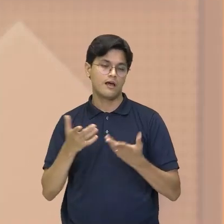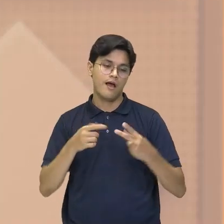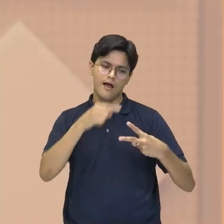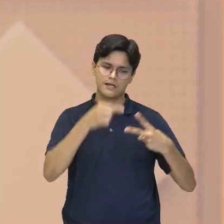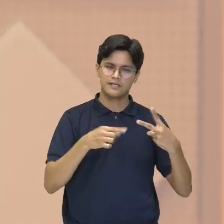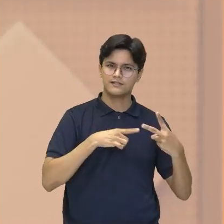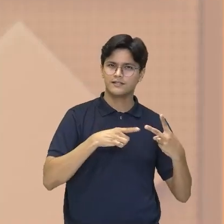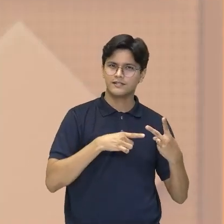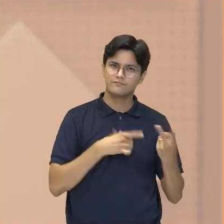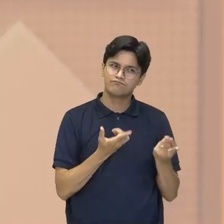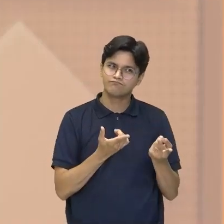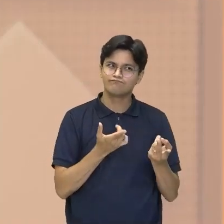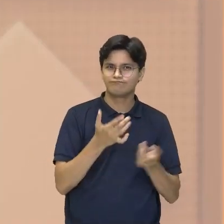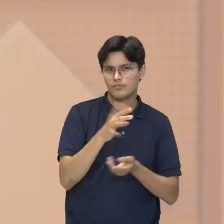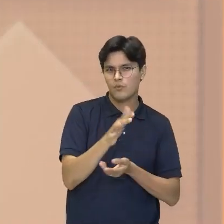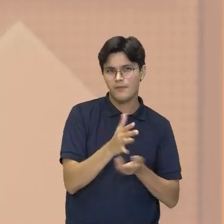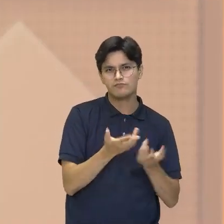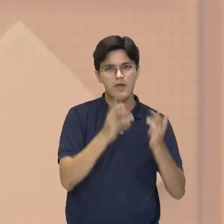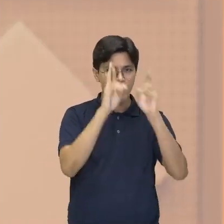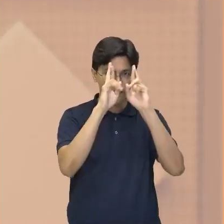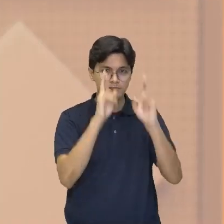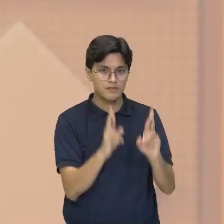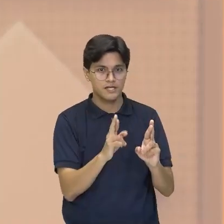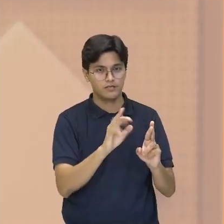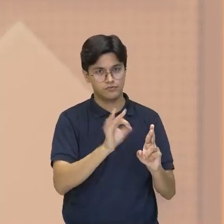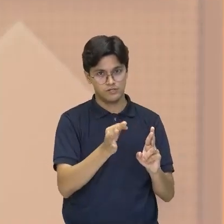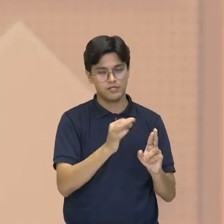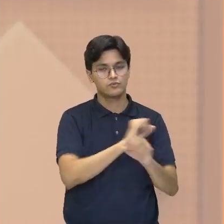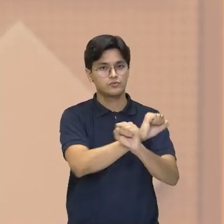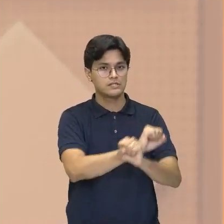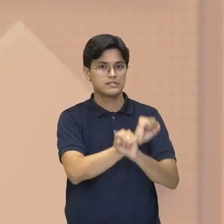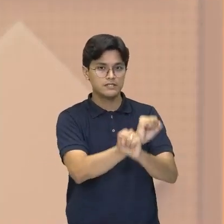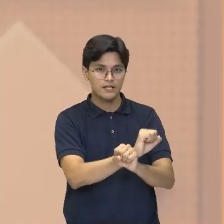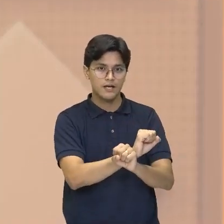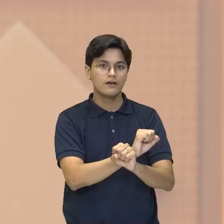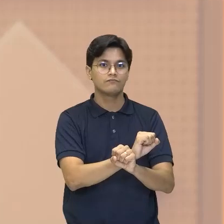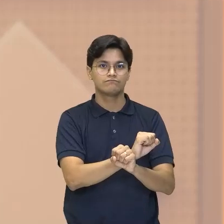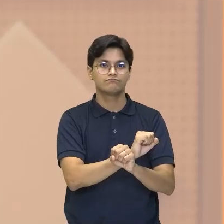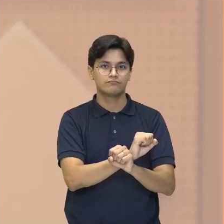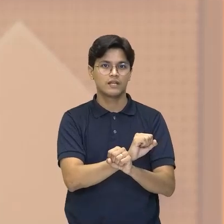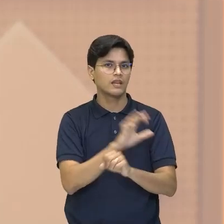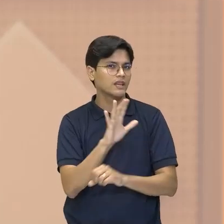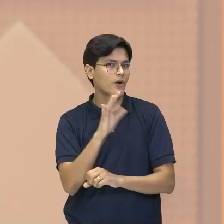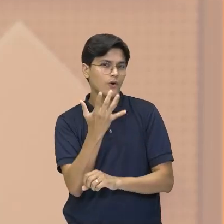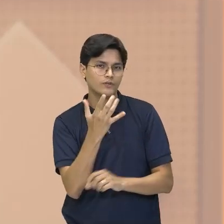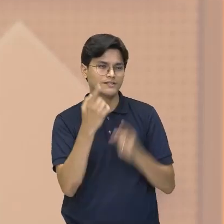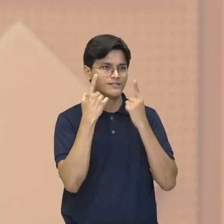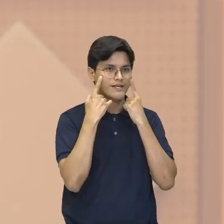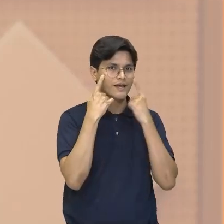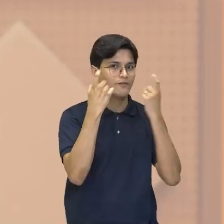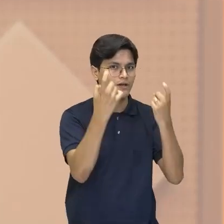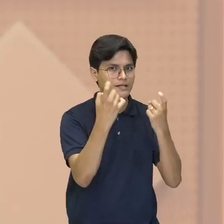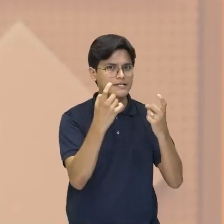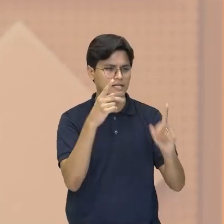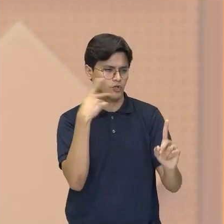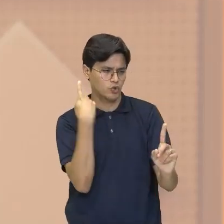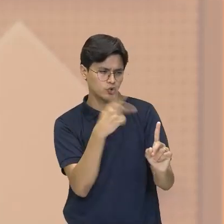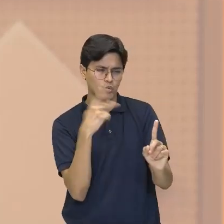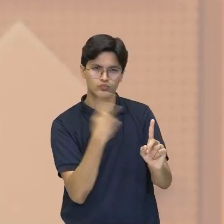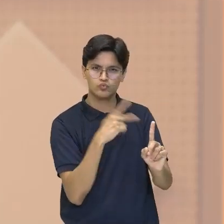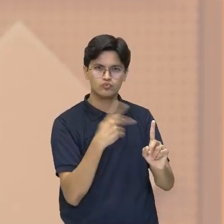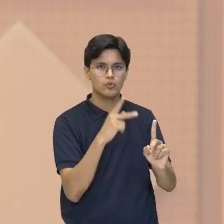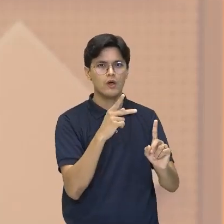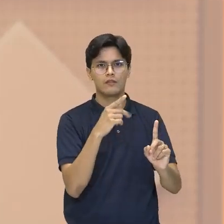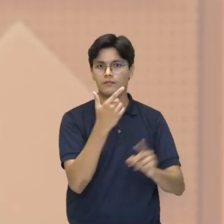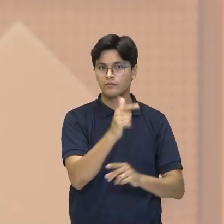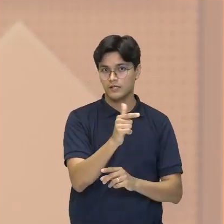essas pessoas que estavam nessa condição, em que não se aplicava ali a violência e a tortura. Em relação